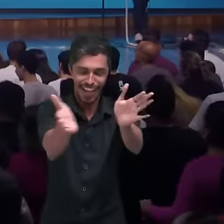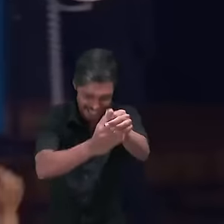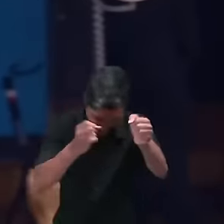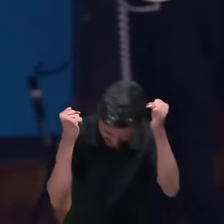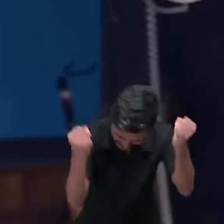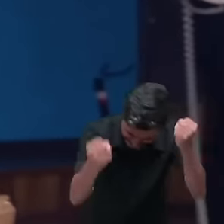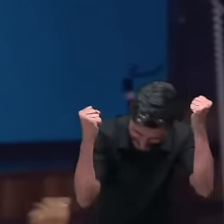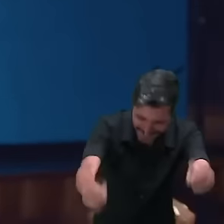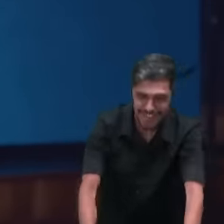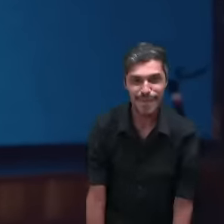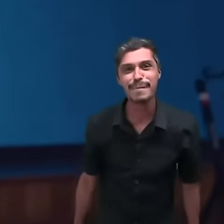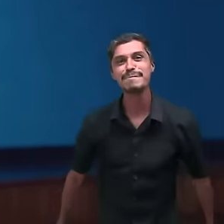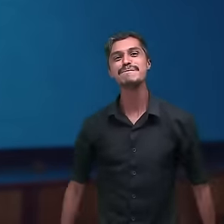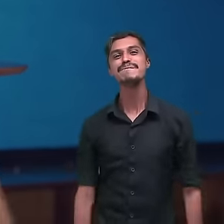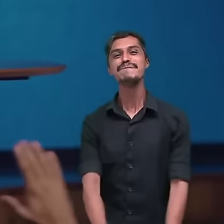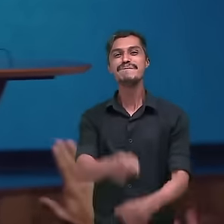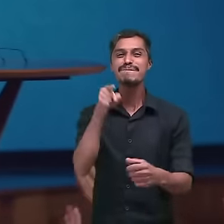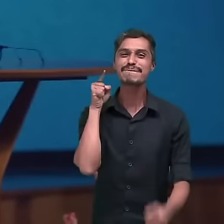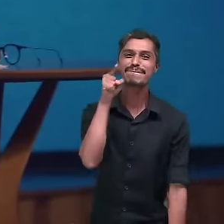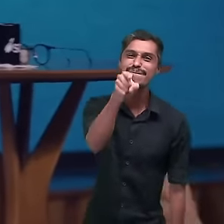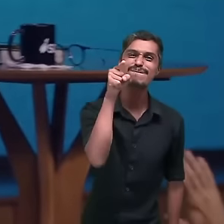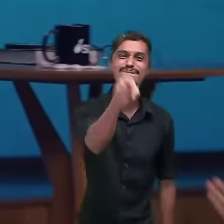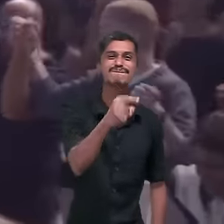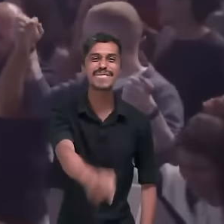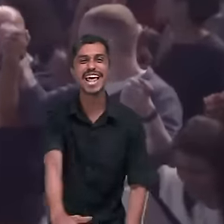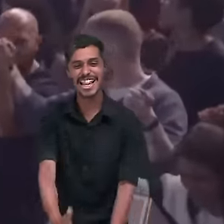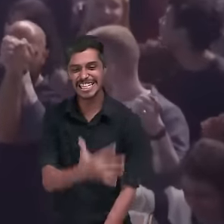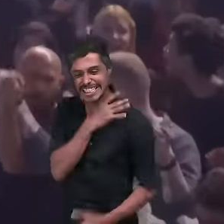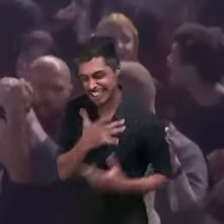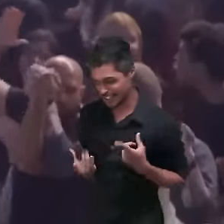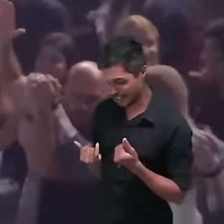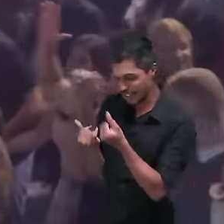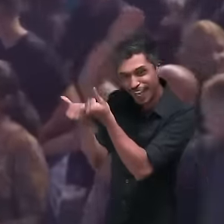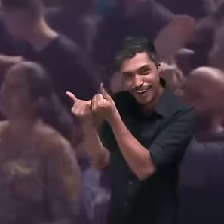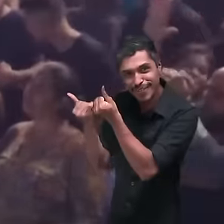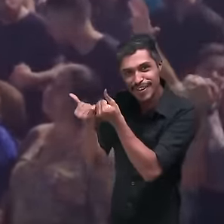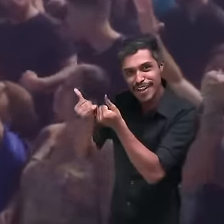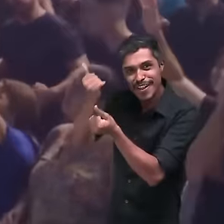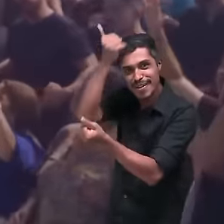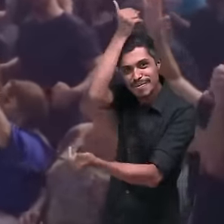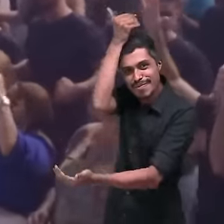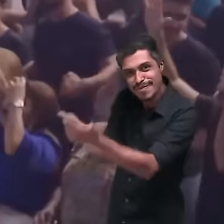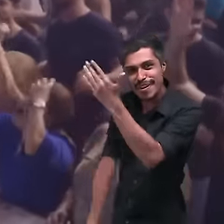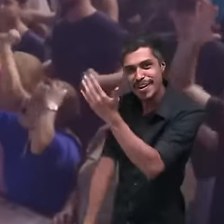Você vai vencer essa crise financeira hoje.